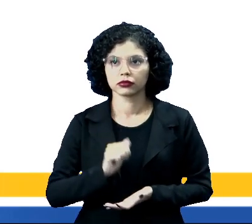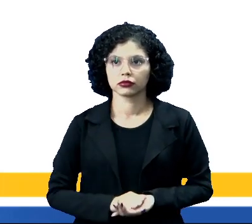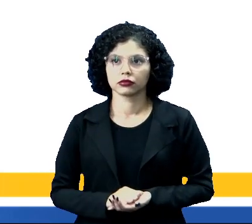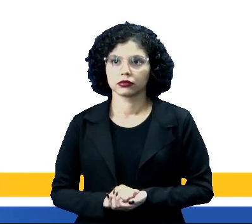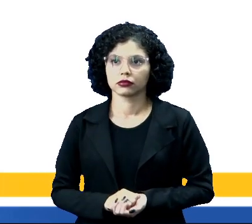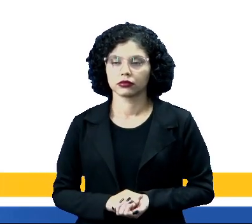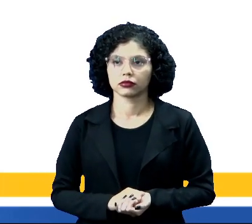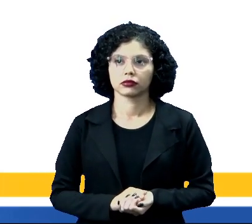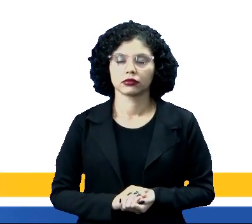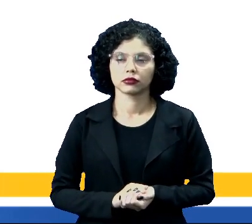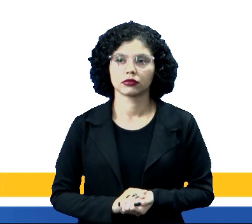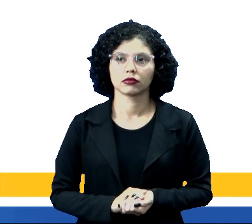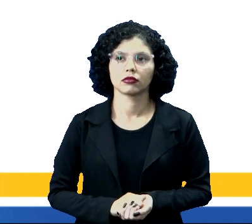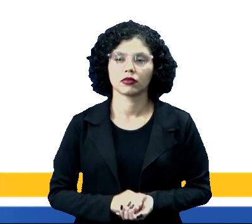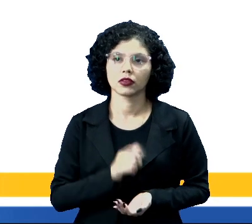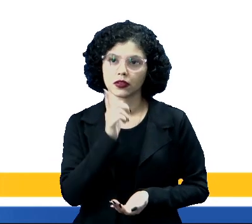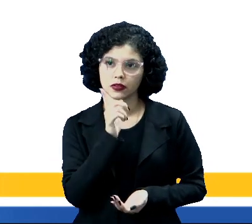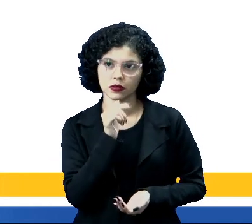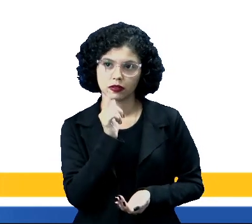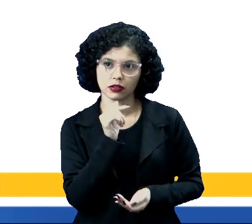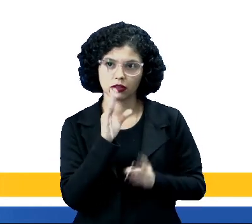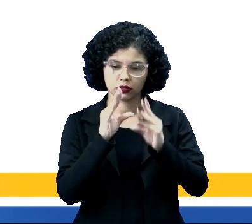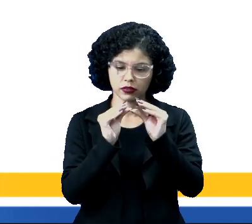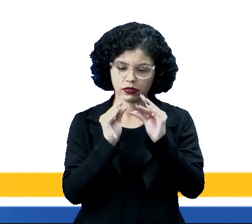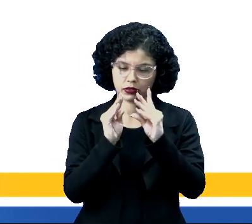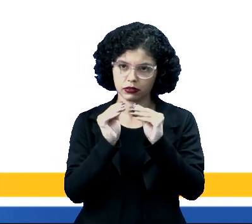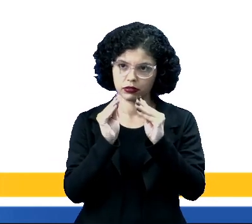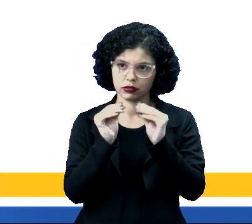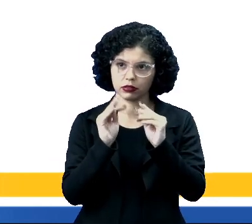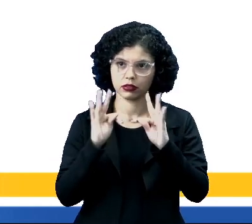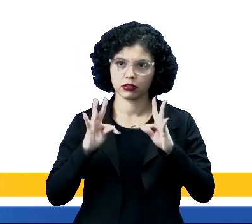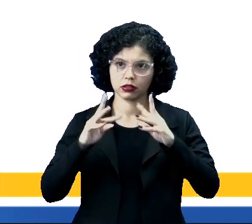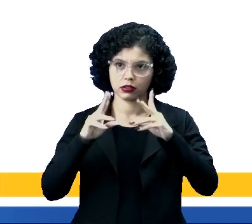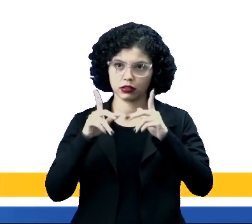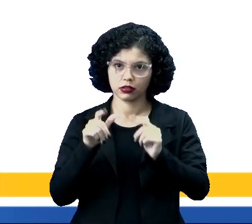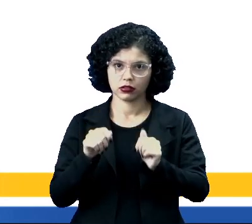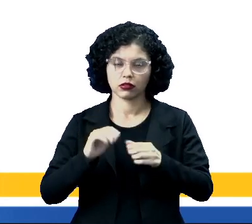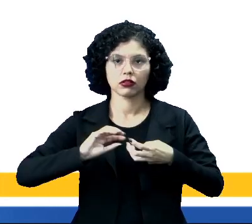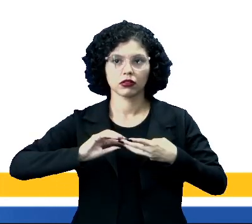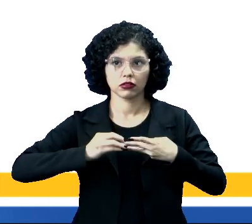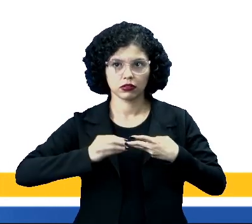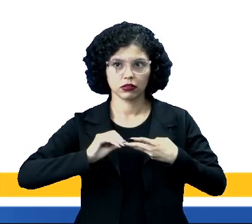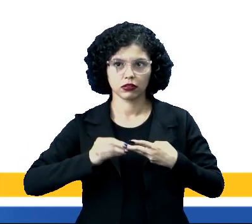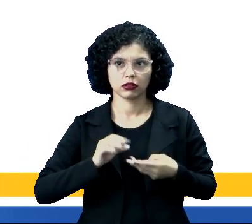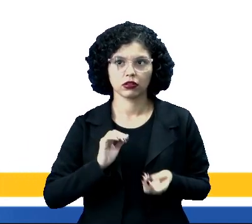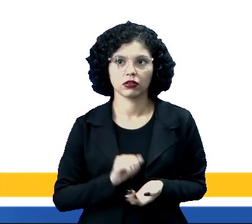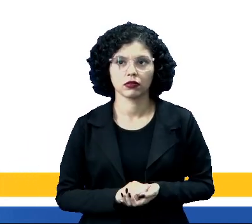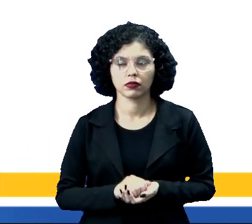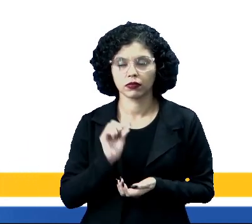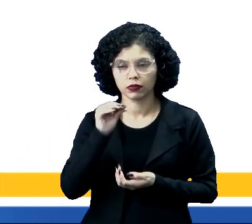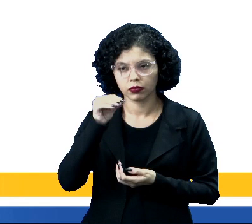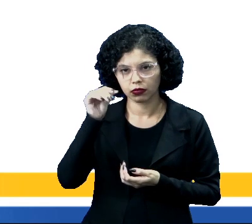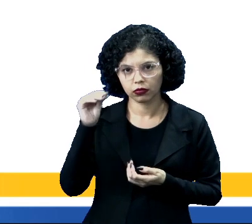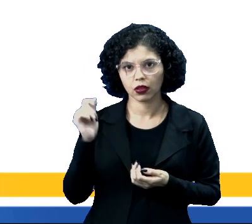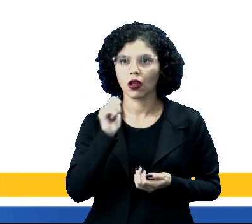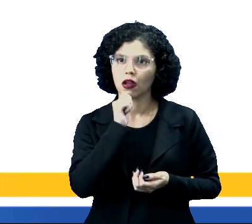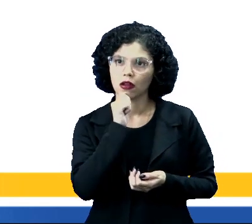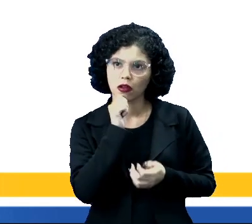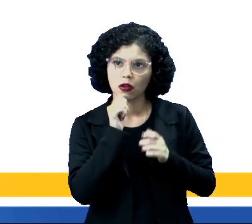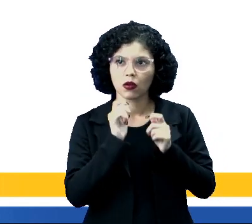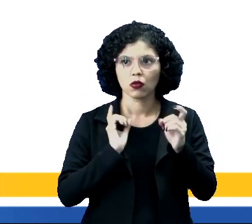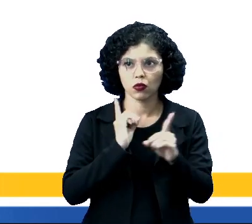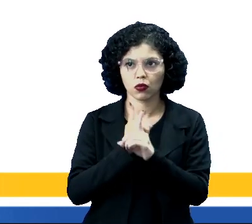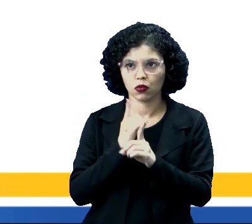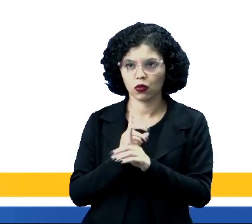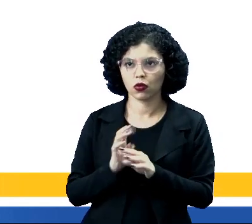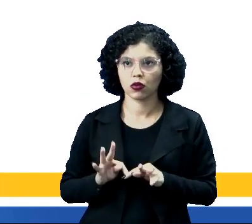O citoplasma, ele já é um líquido viscoso presente em toda a célula. Nesse líquido é onde eu vou